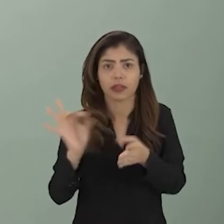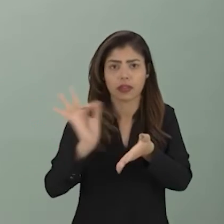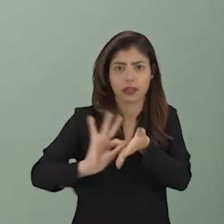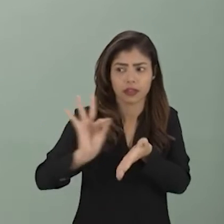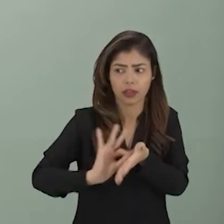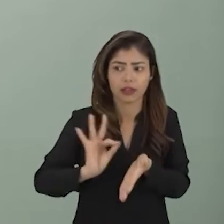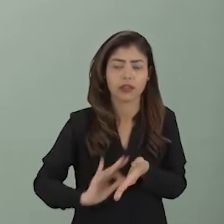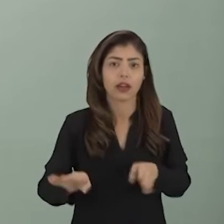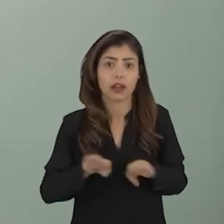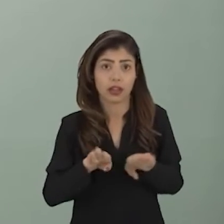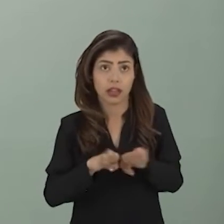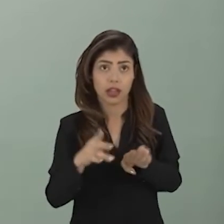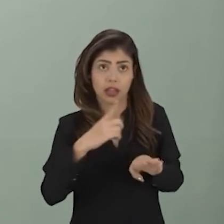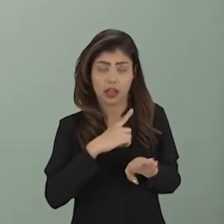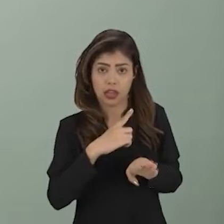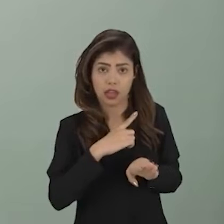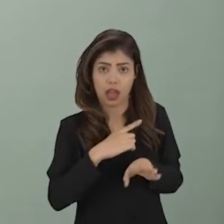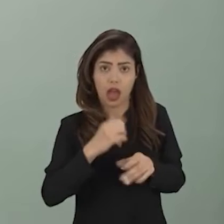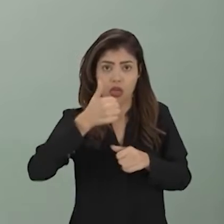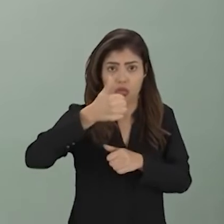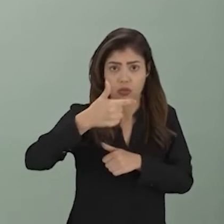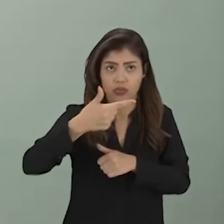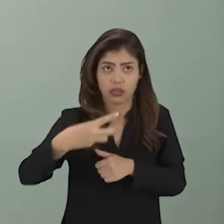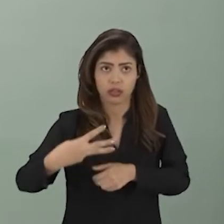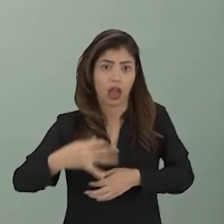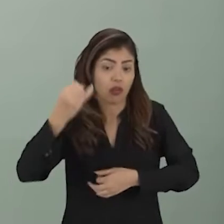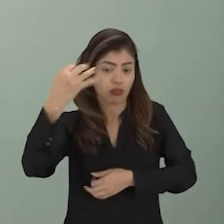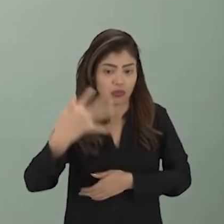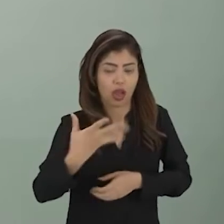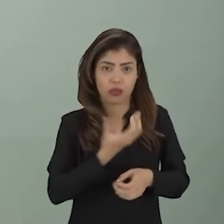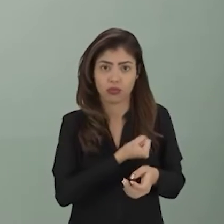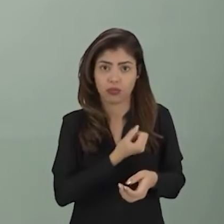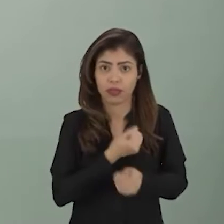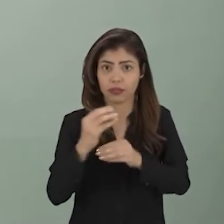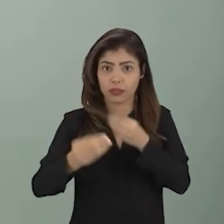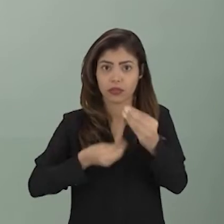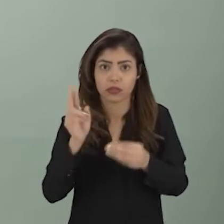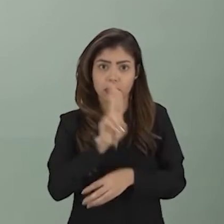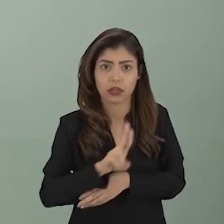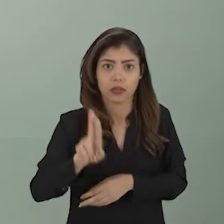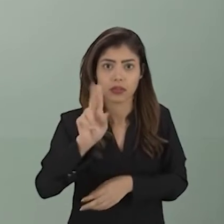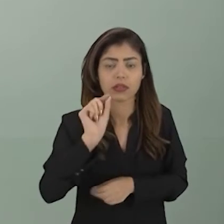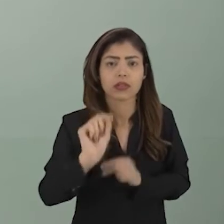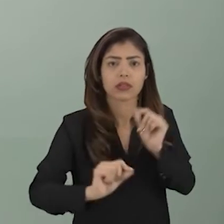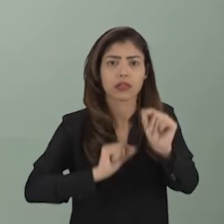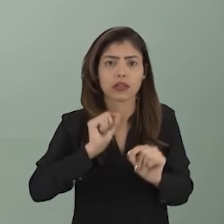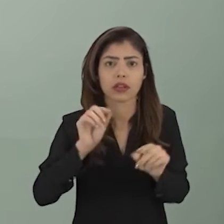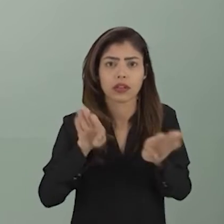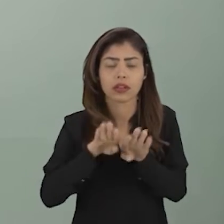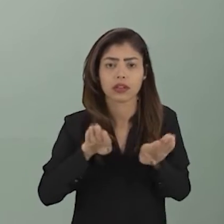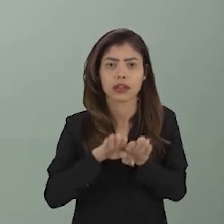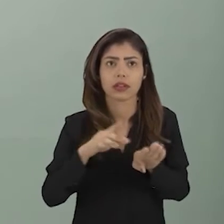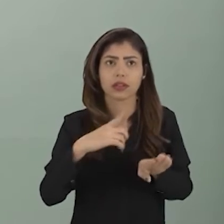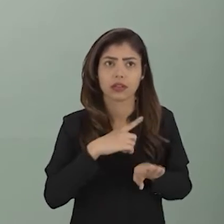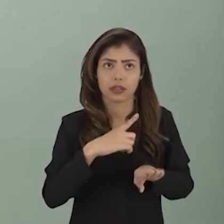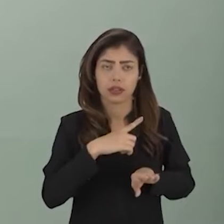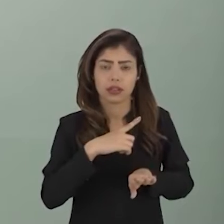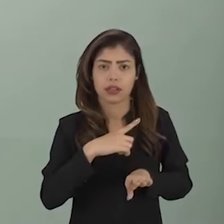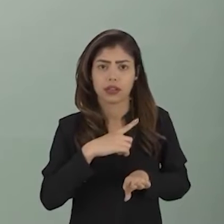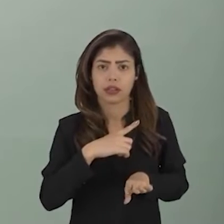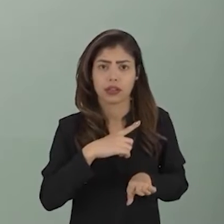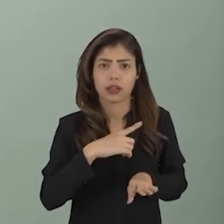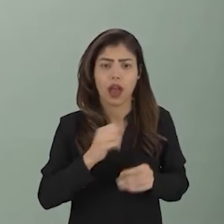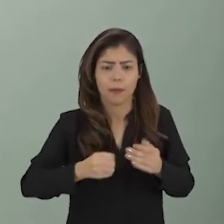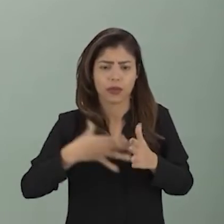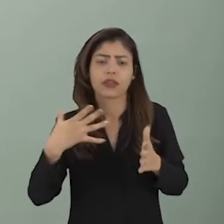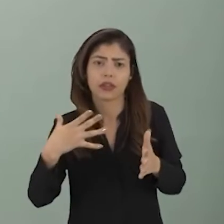os ingredientes, enumerá-los e para isso nós utilizamos o quê? Justamente o ponto e vírgula. Muitas vezes também quando a